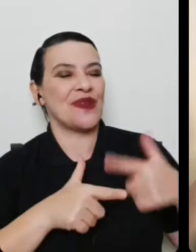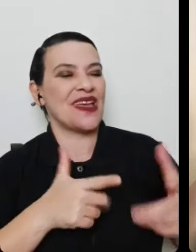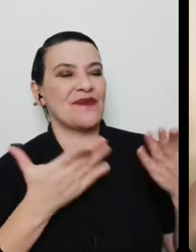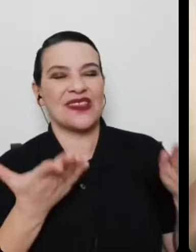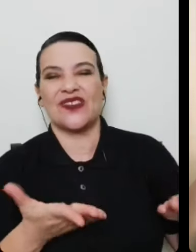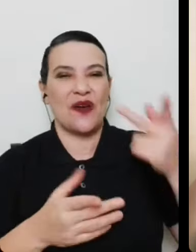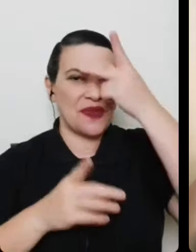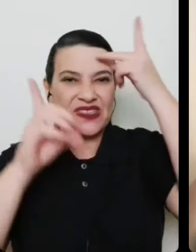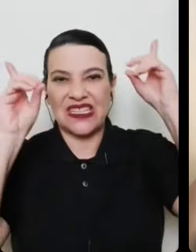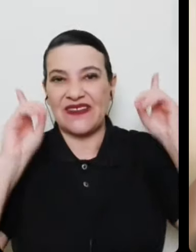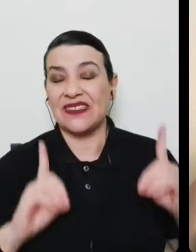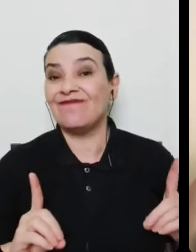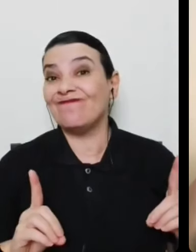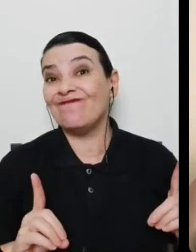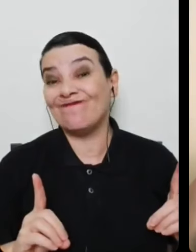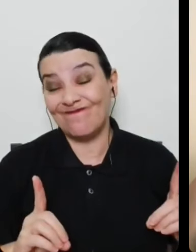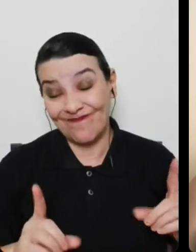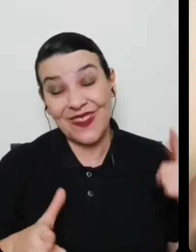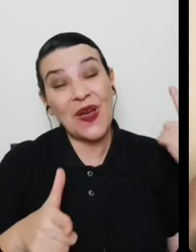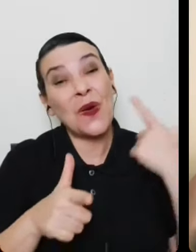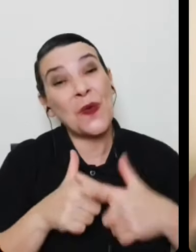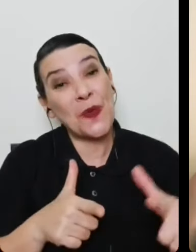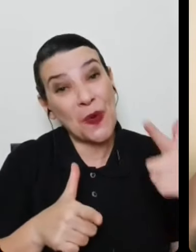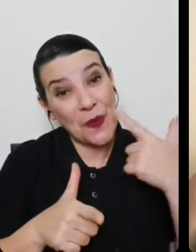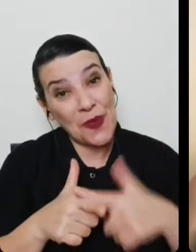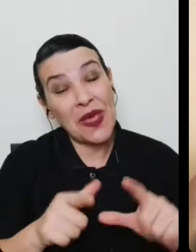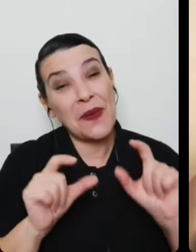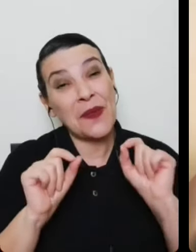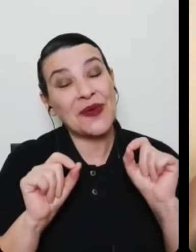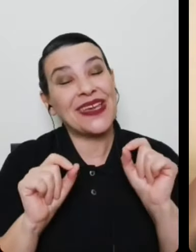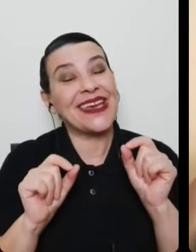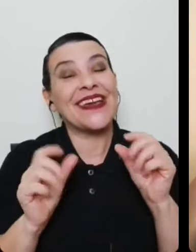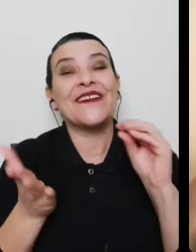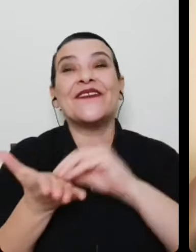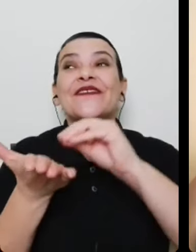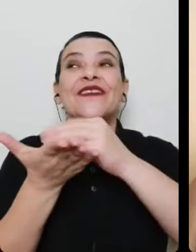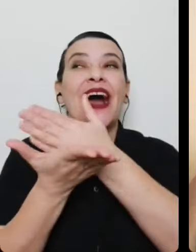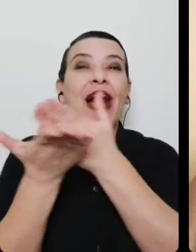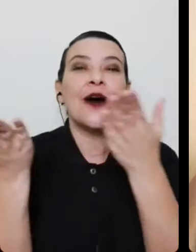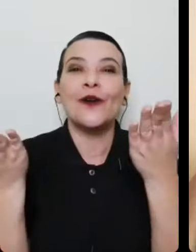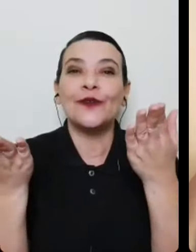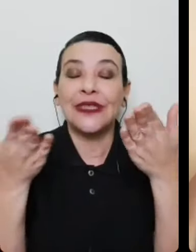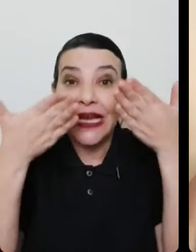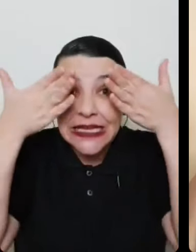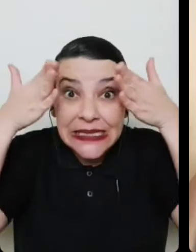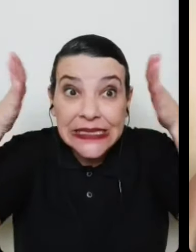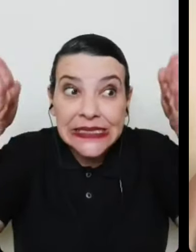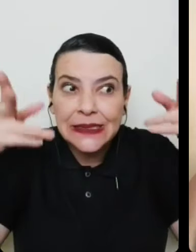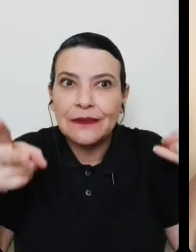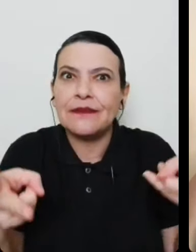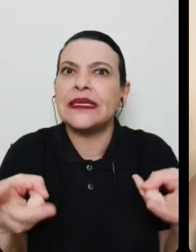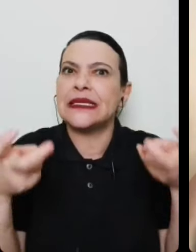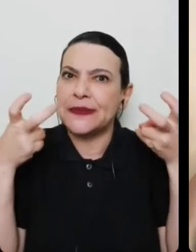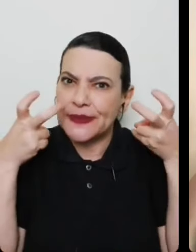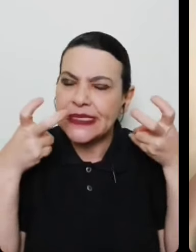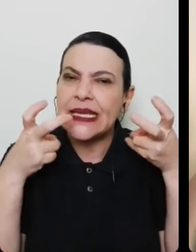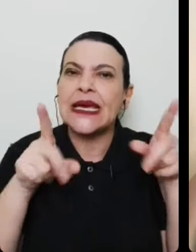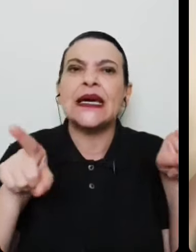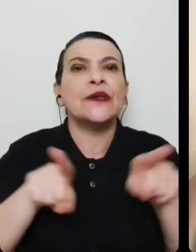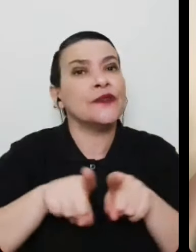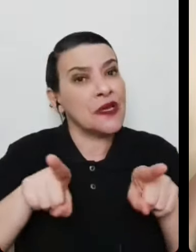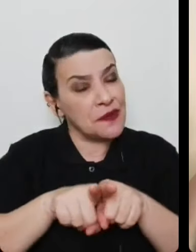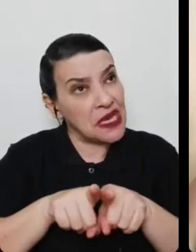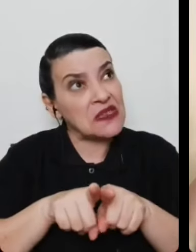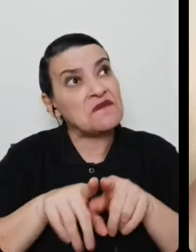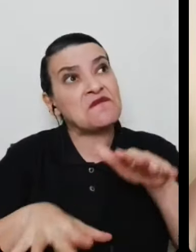Se existe um problema, é esse. É o problema da percepção, é o problema, talvez até, em